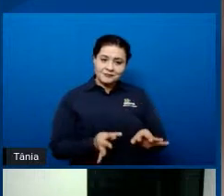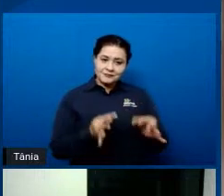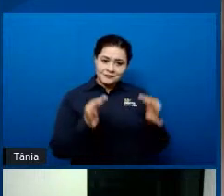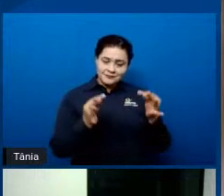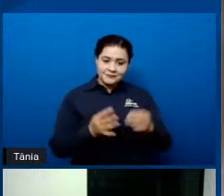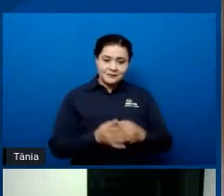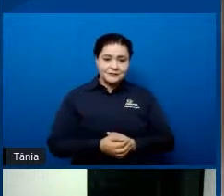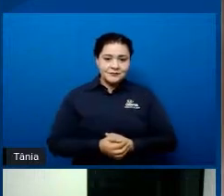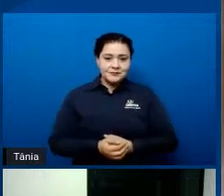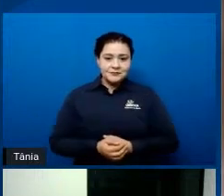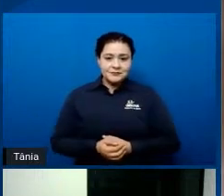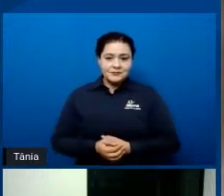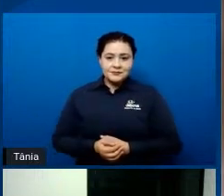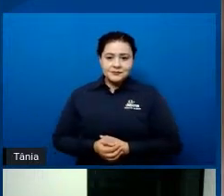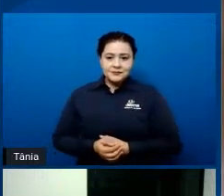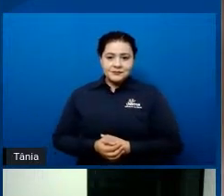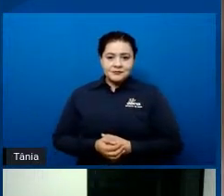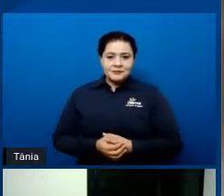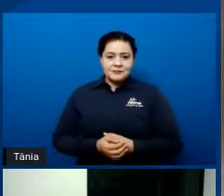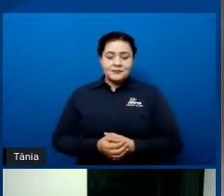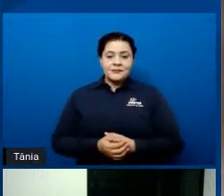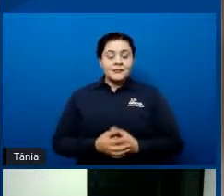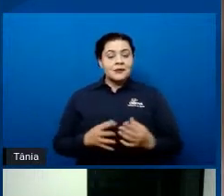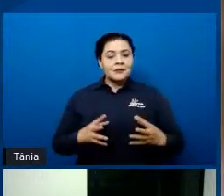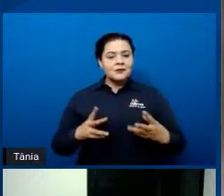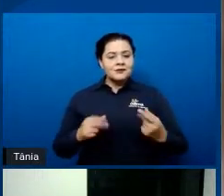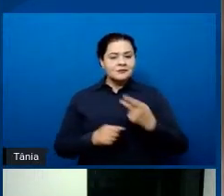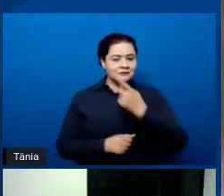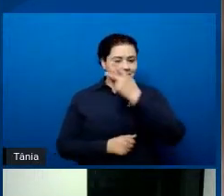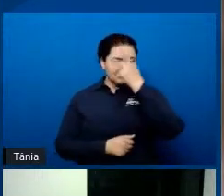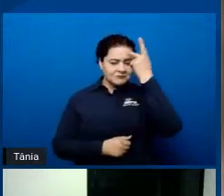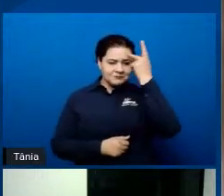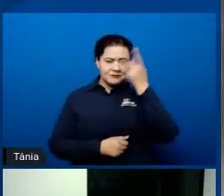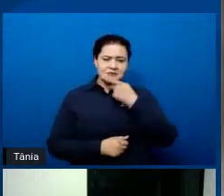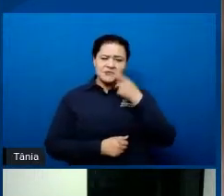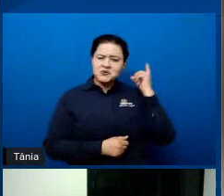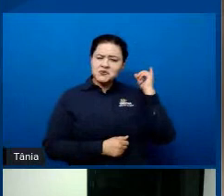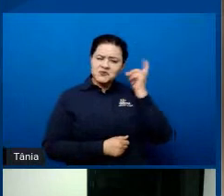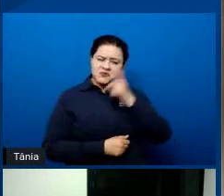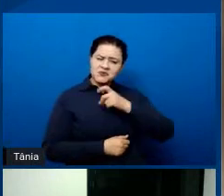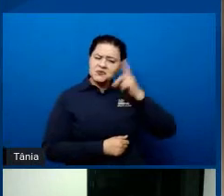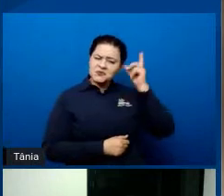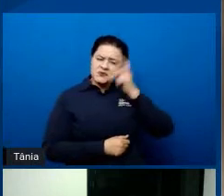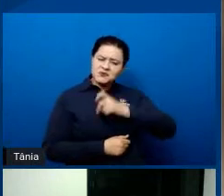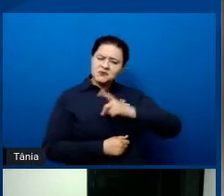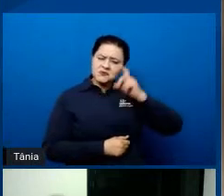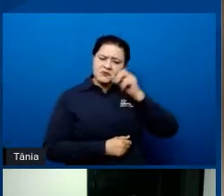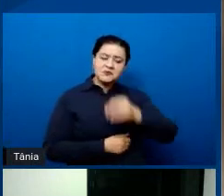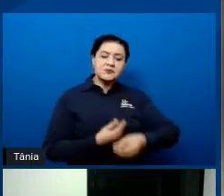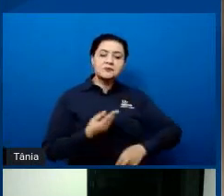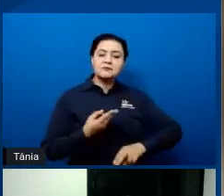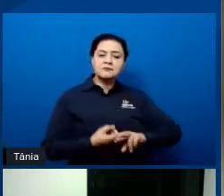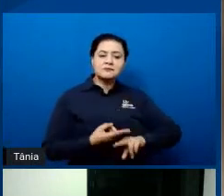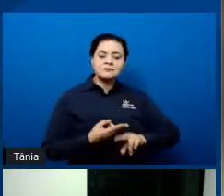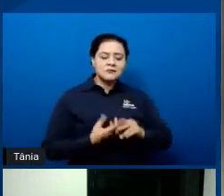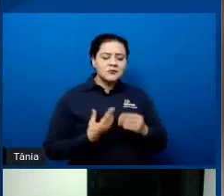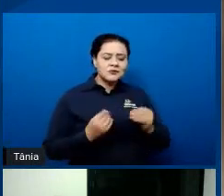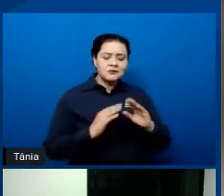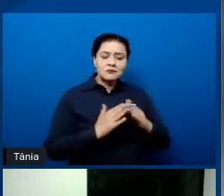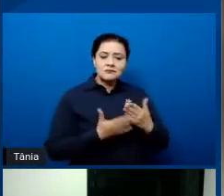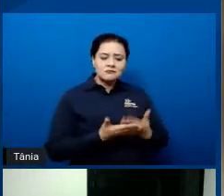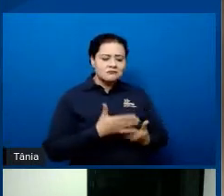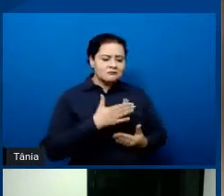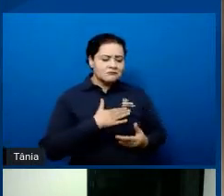hoje. Tá? E aí todo mundo acha, ah, é tudo muito difícil, Davi, é muito difícil, como é que eu vou utilizar, como é que a minha escola vai ter isso, como é